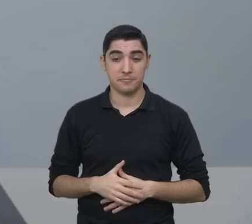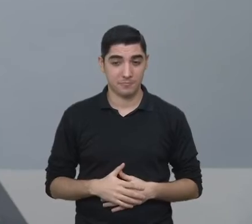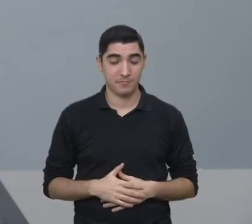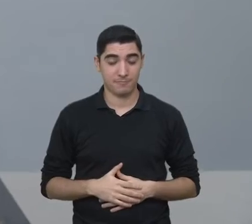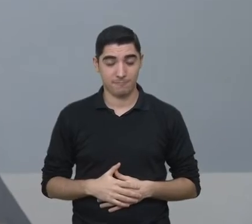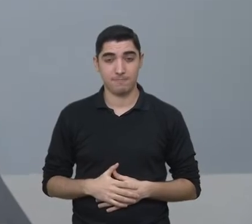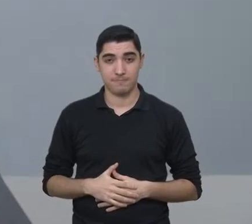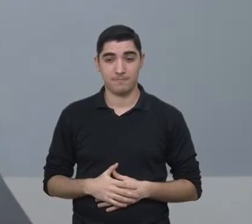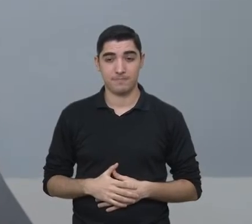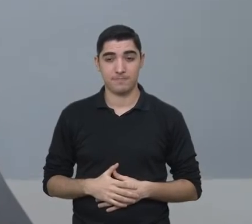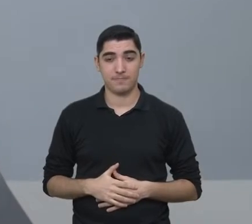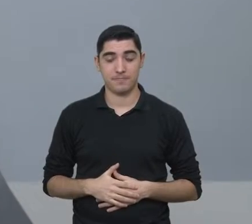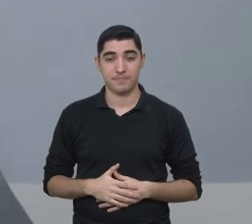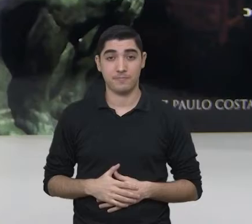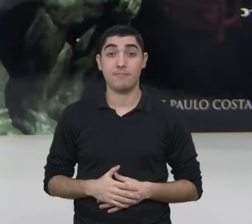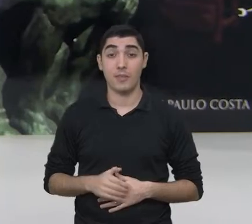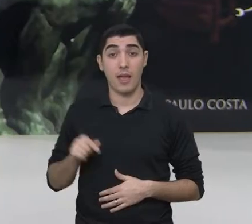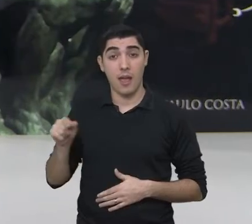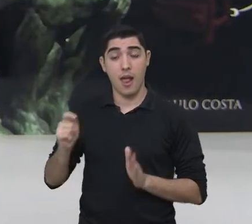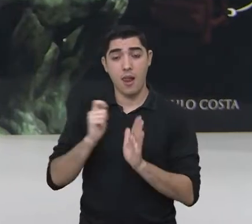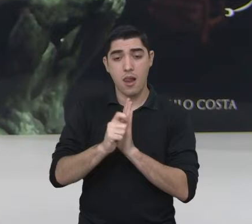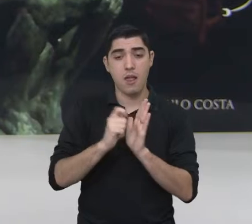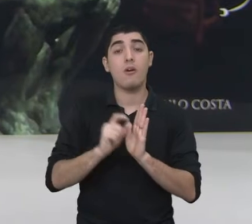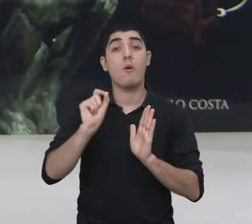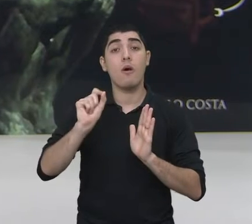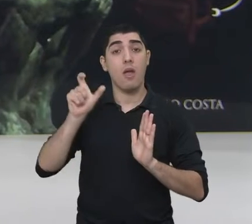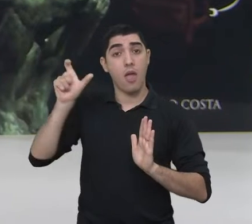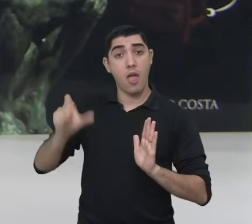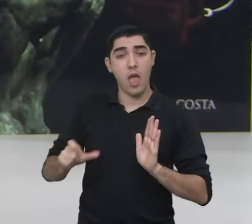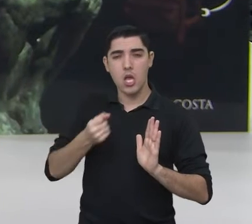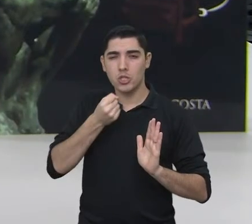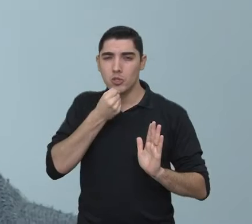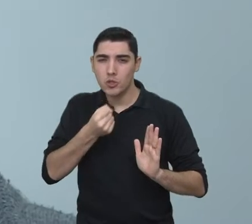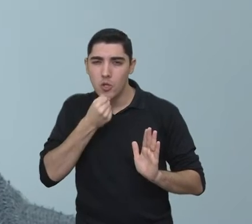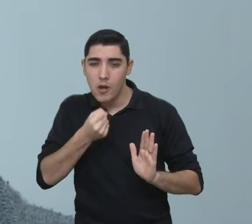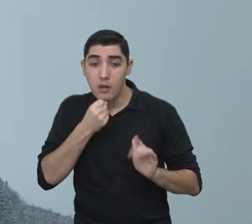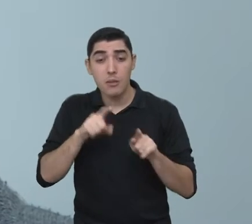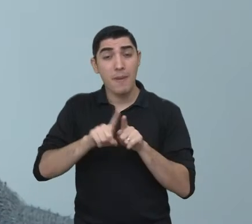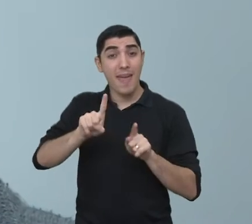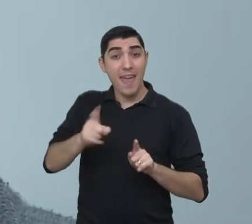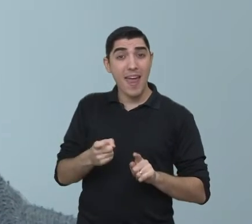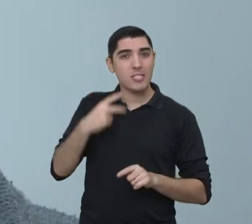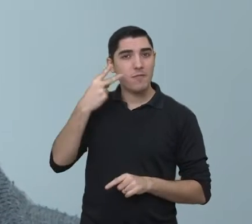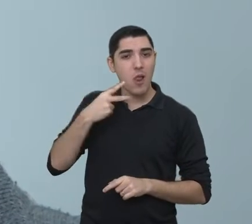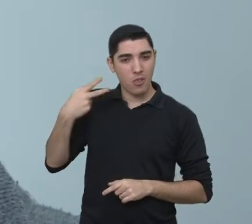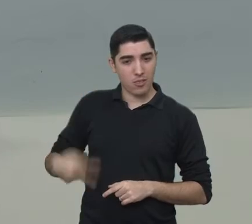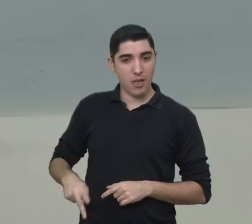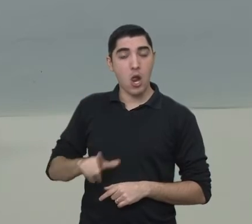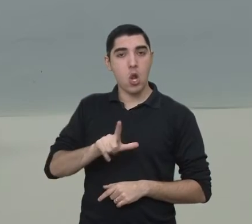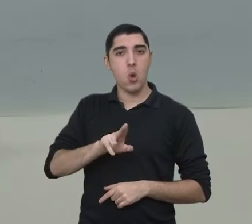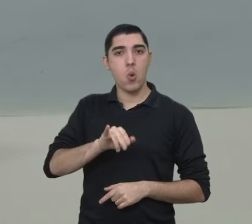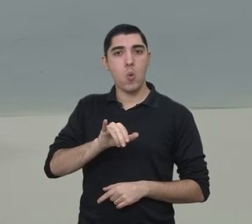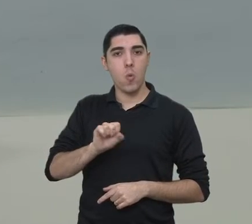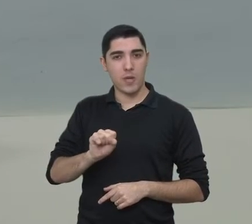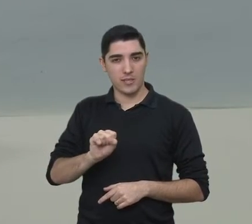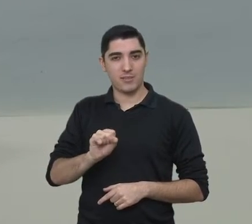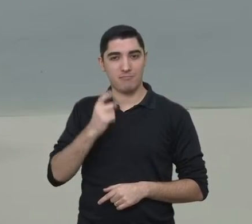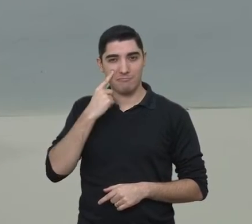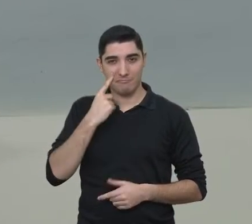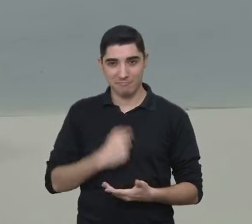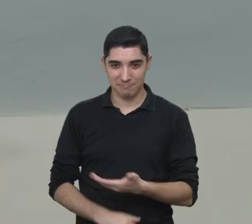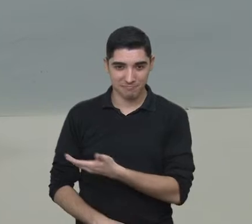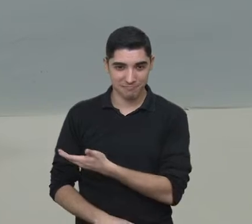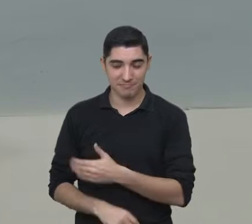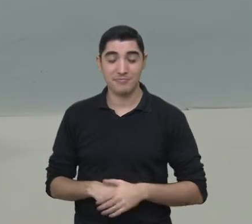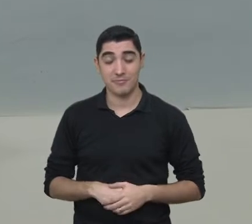livro A Cadeira do Dragão, Memórias da Ditadura Militar, escrito pelo jornalista e ex-vereador da